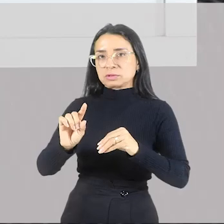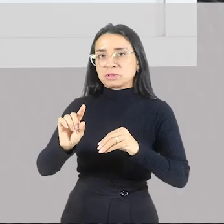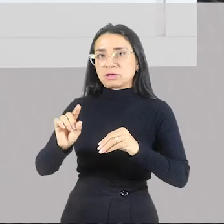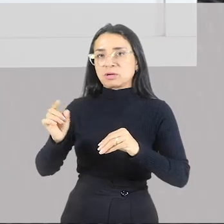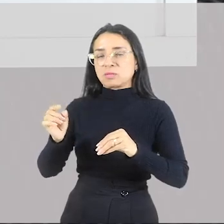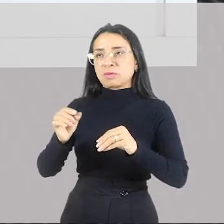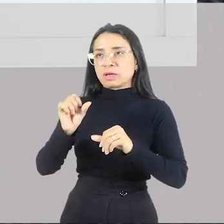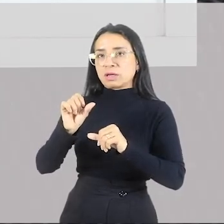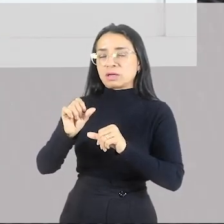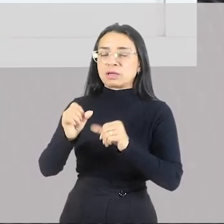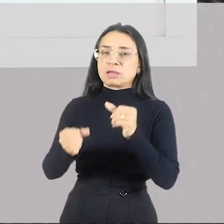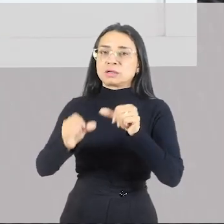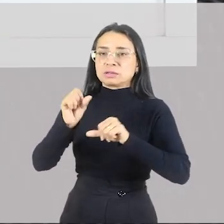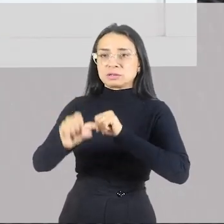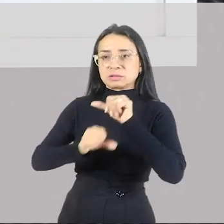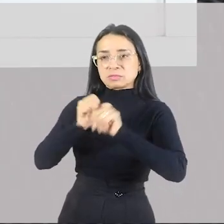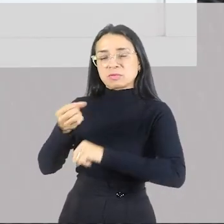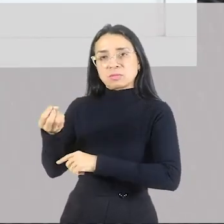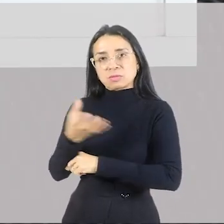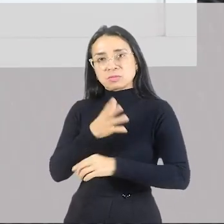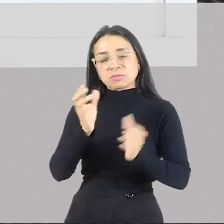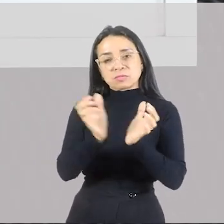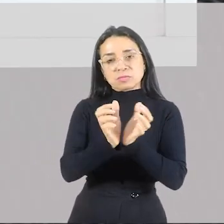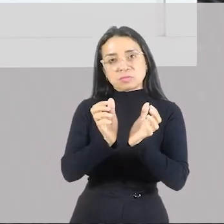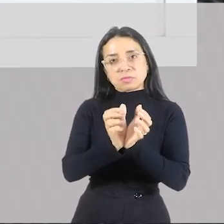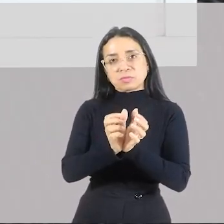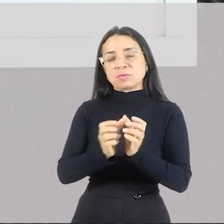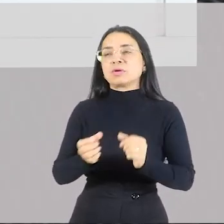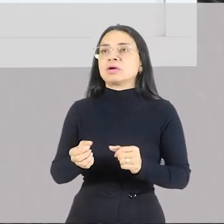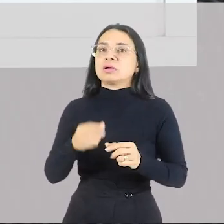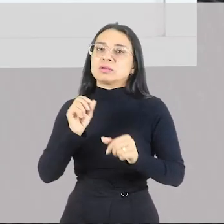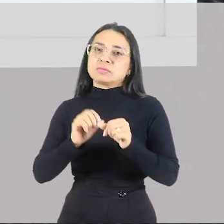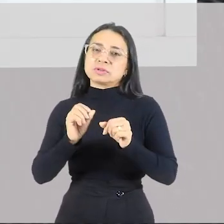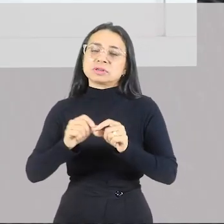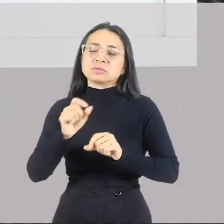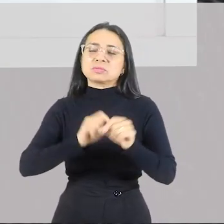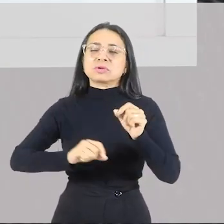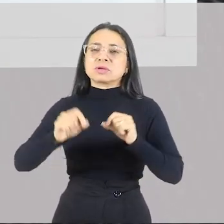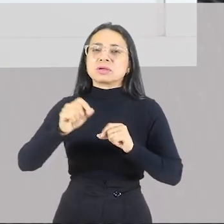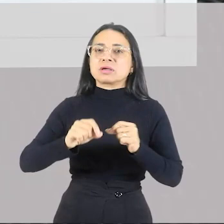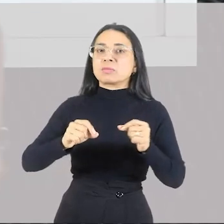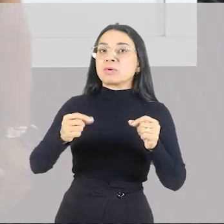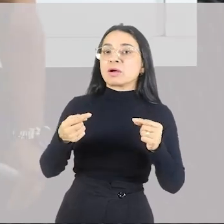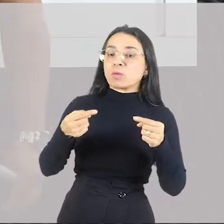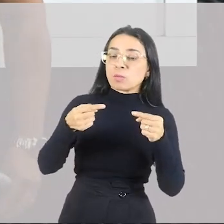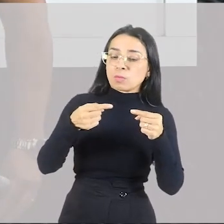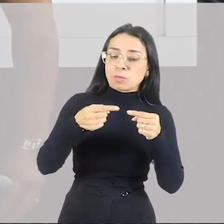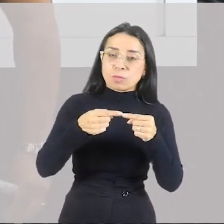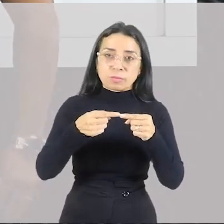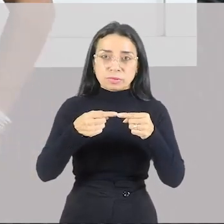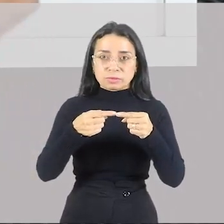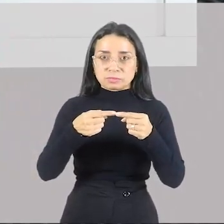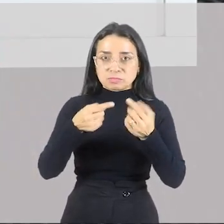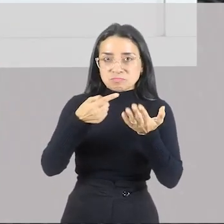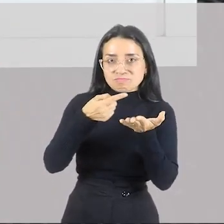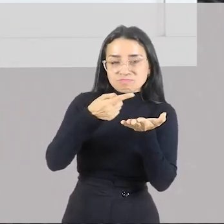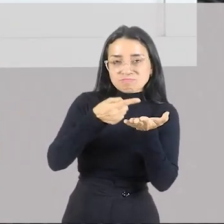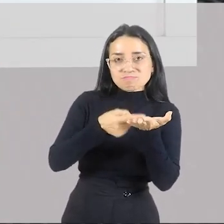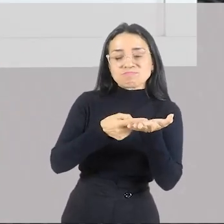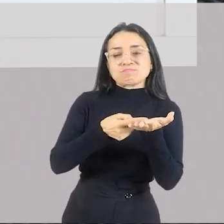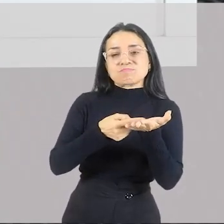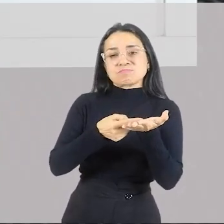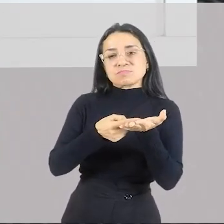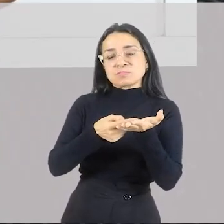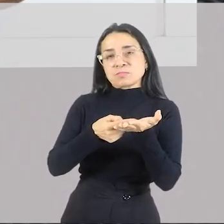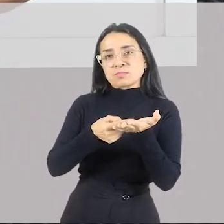grupo, aí você está fazendo um problema de combinação, certo? Veja a diferença. Depois a gente vai ver a diferença em